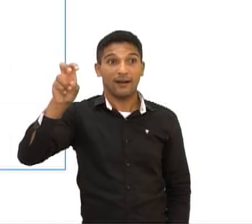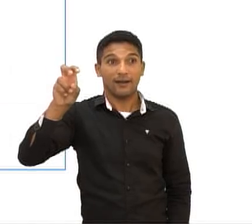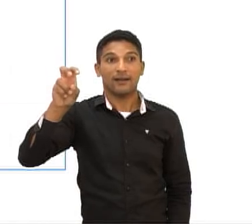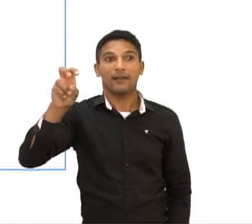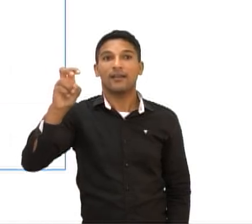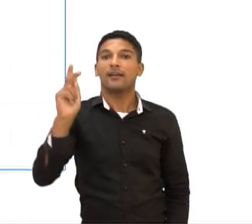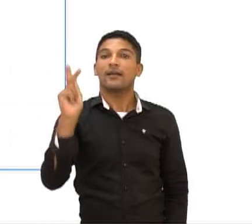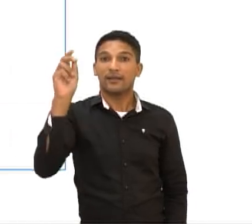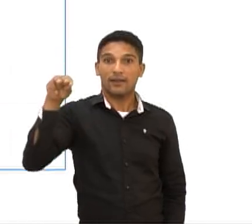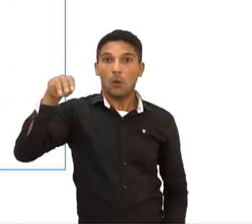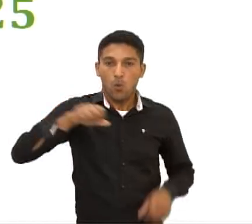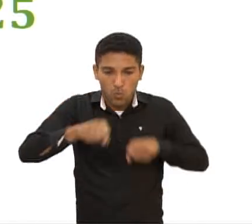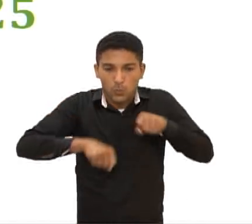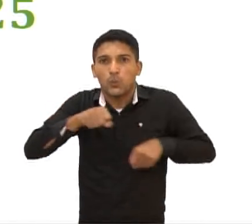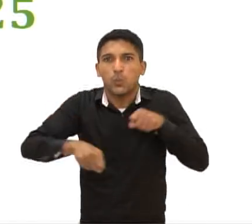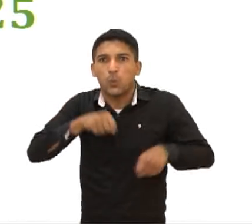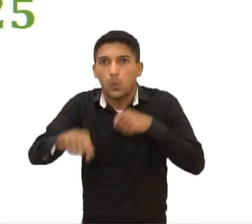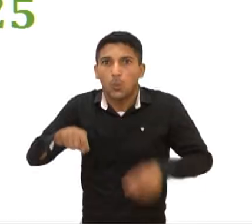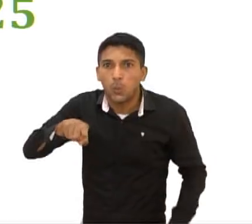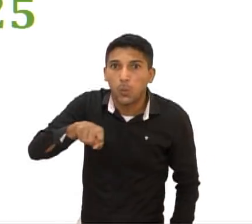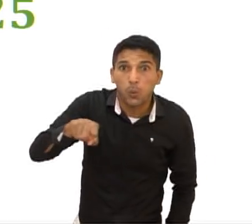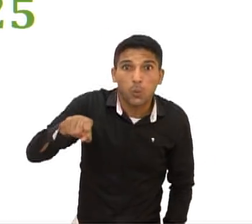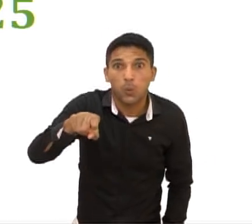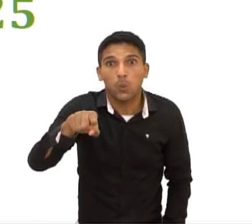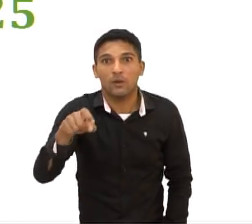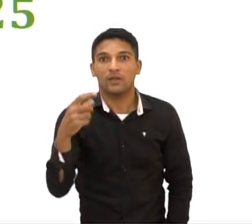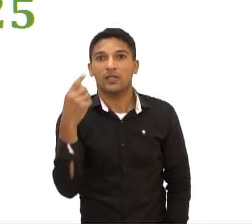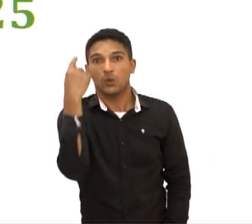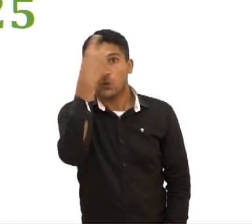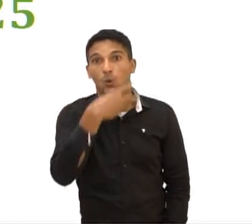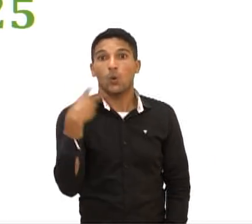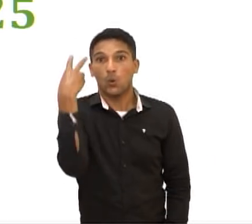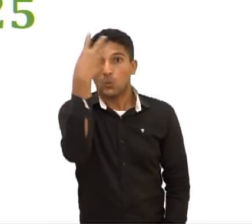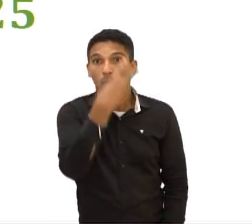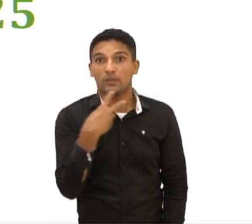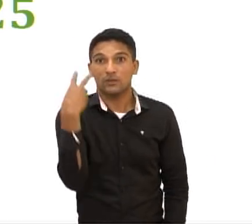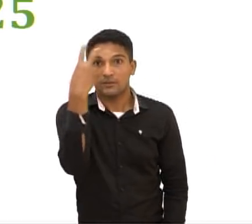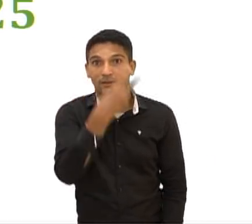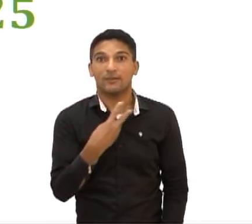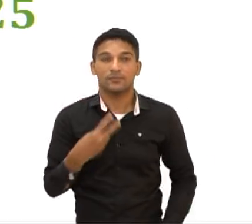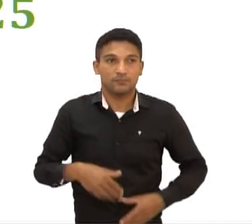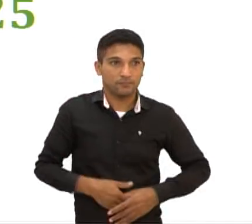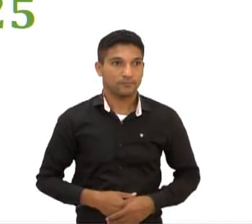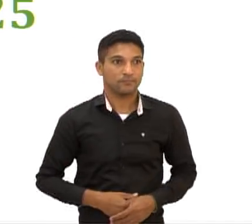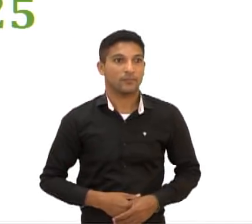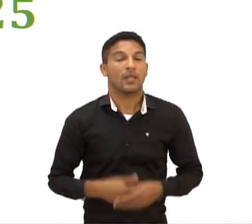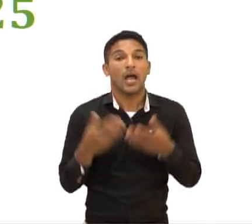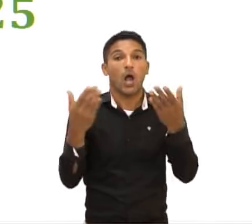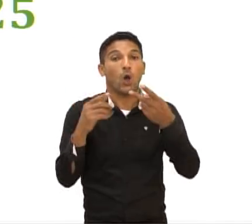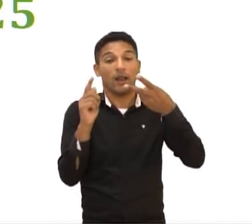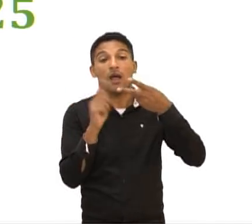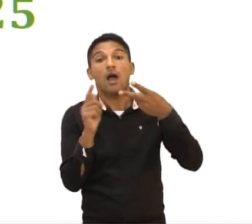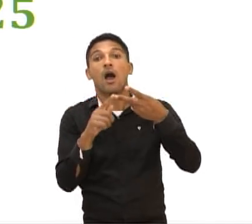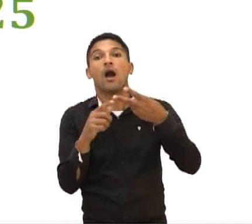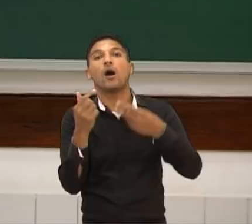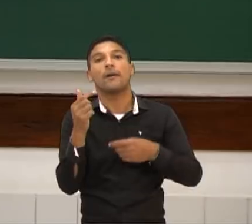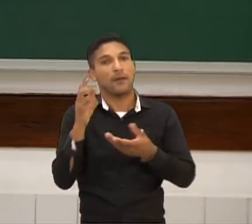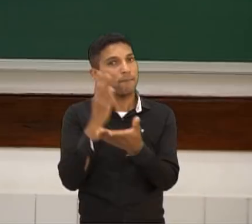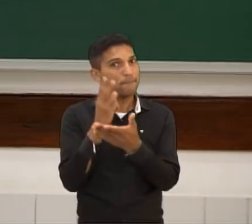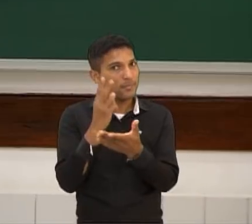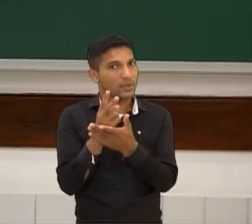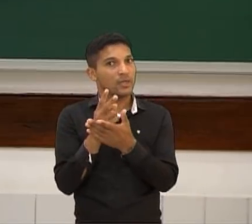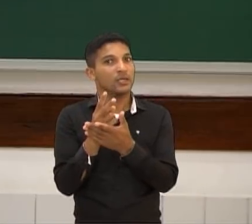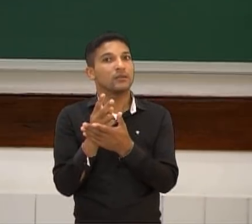27,75 quilômetros, ok? E a outra maneira que a prof trouxe para vocês? Também é trabalhando com a parte inteira e com a